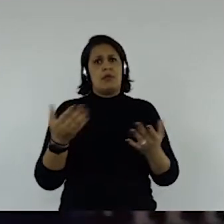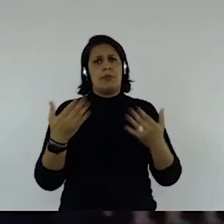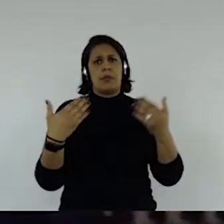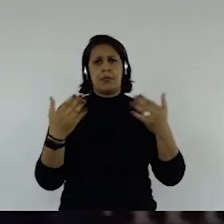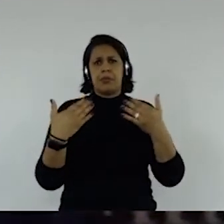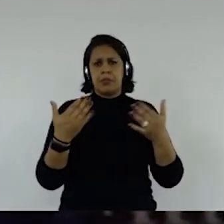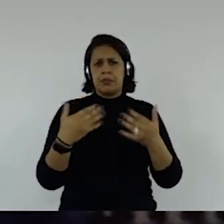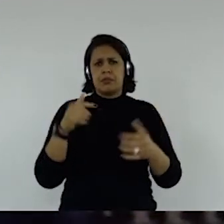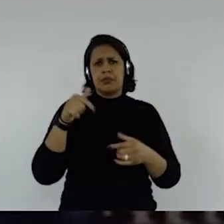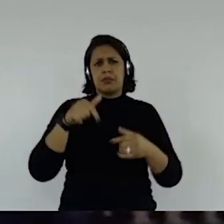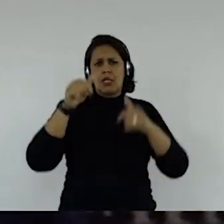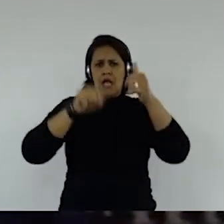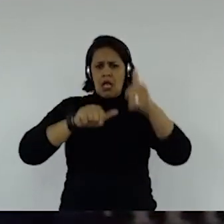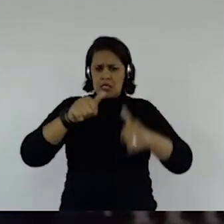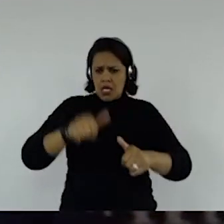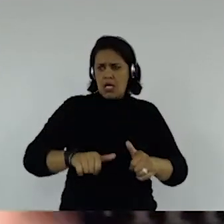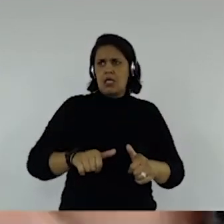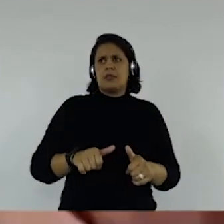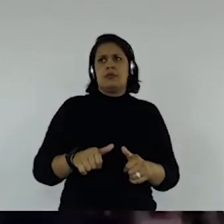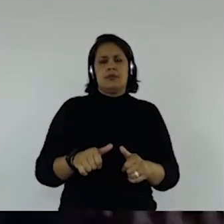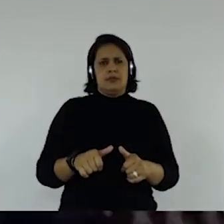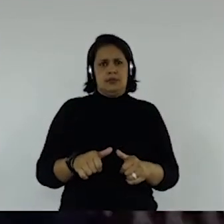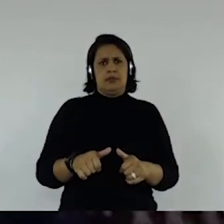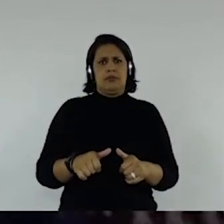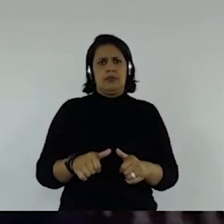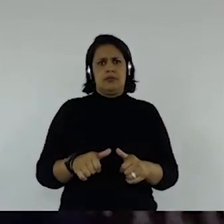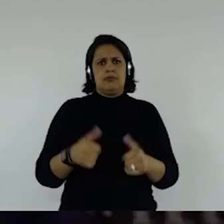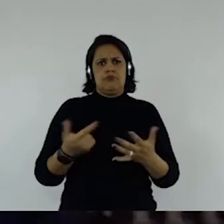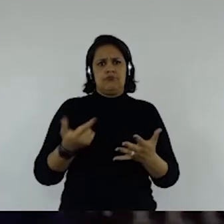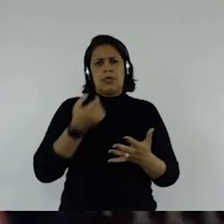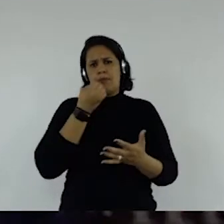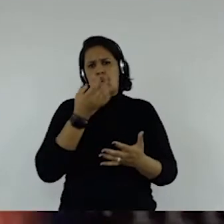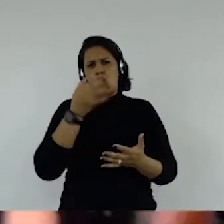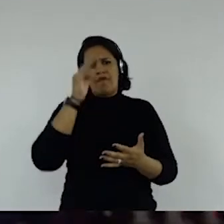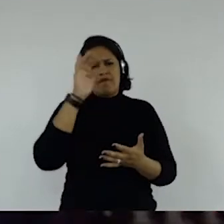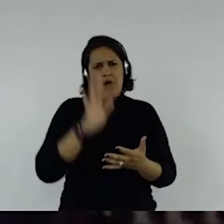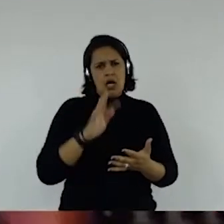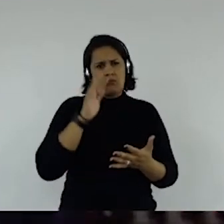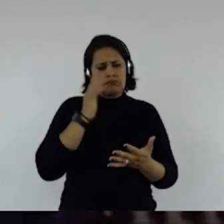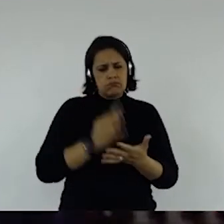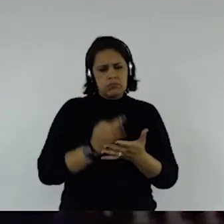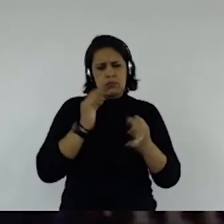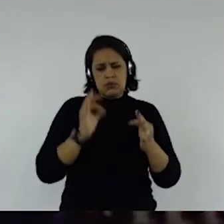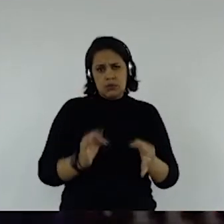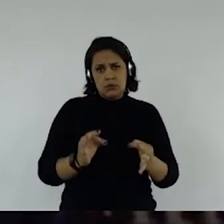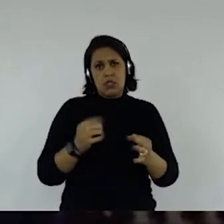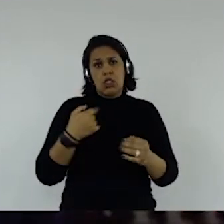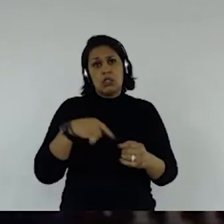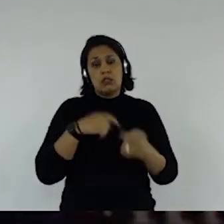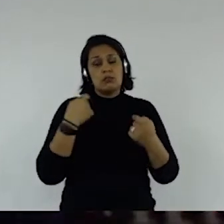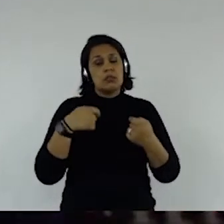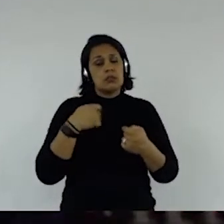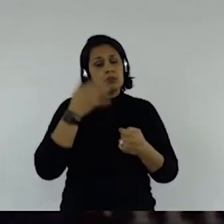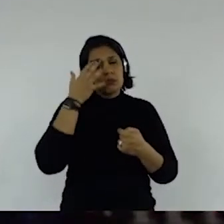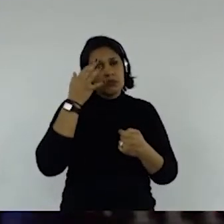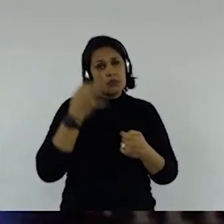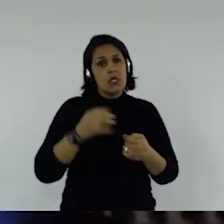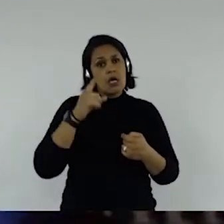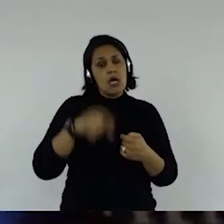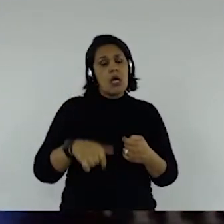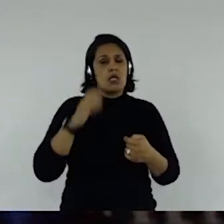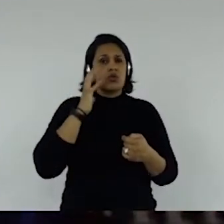discussão, de uma análise feita de boa-fé, esse é um conceito que a gente tem que entender como uma solução